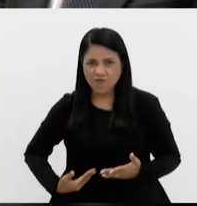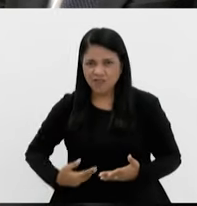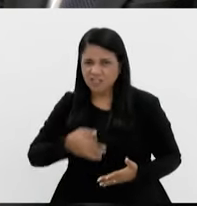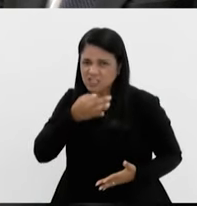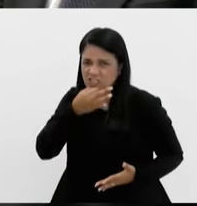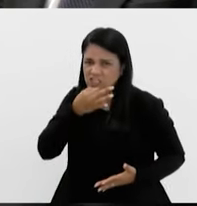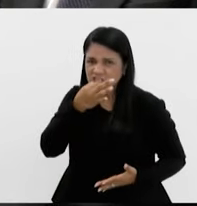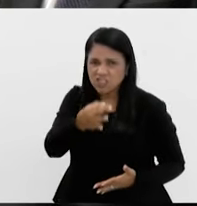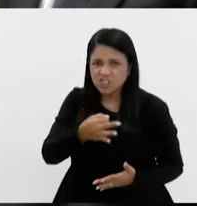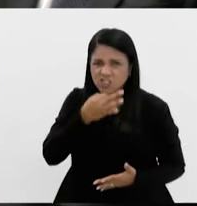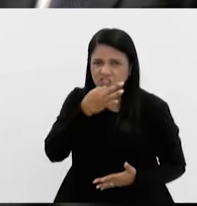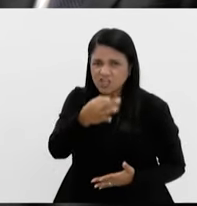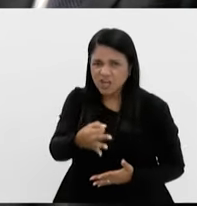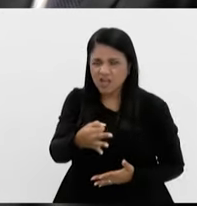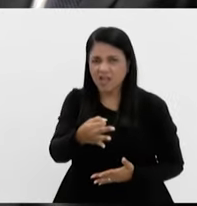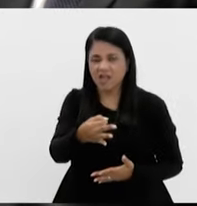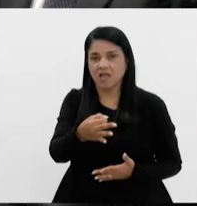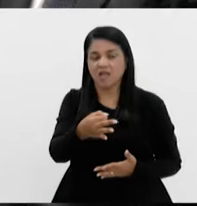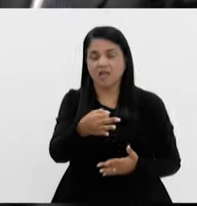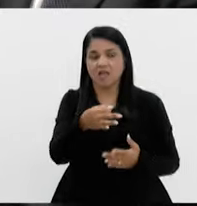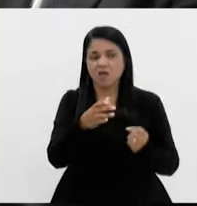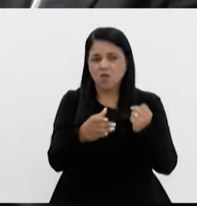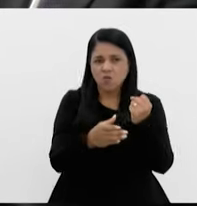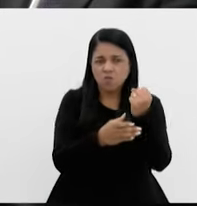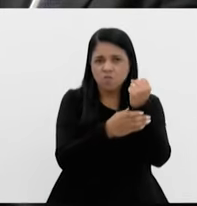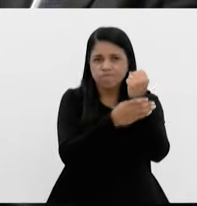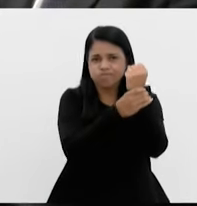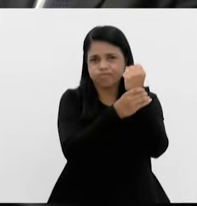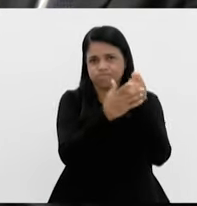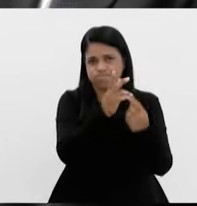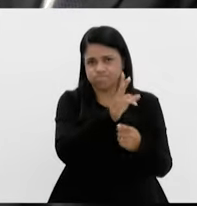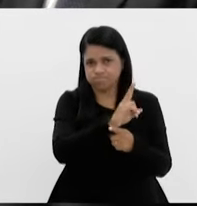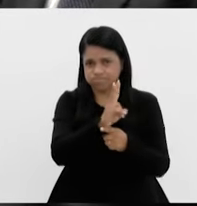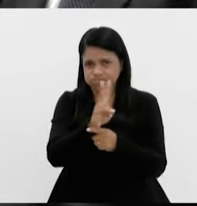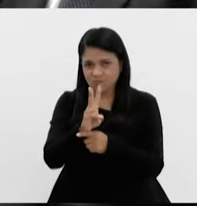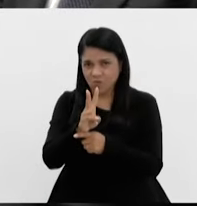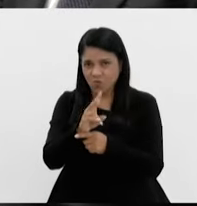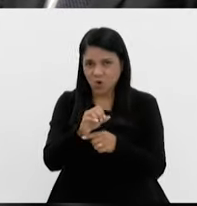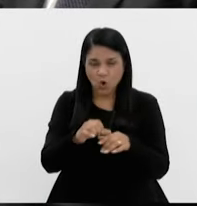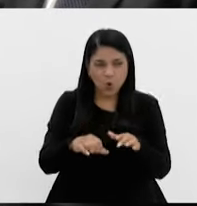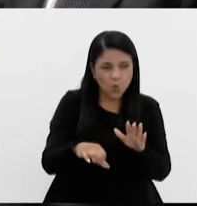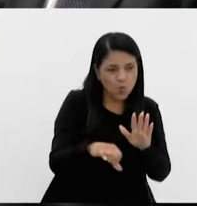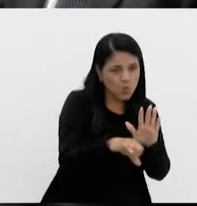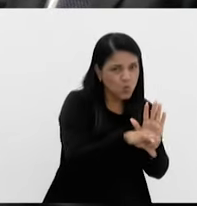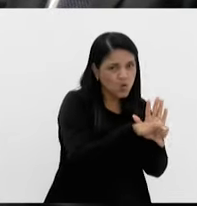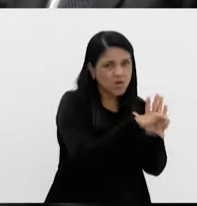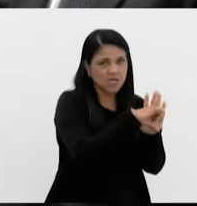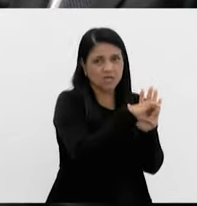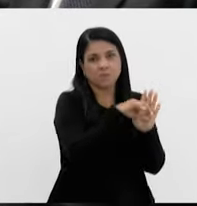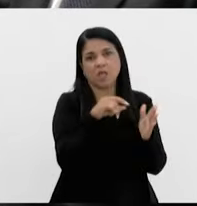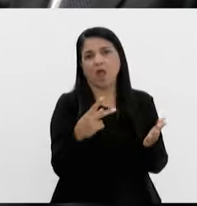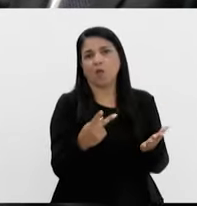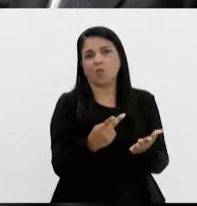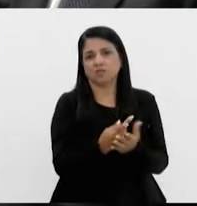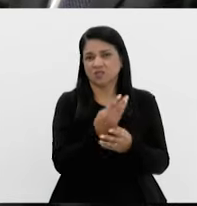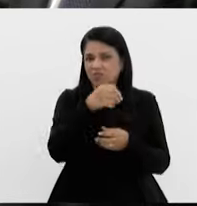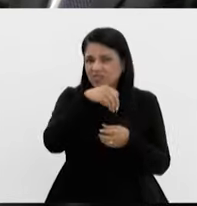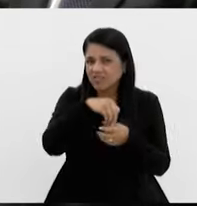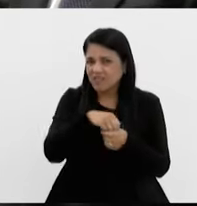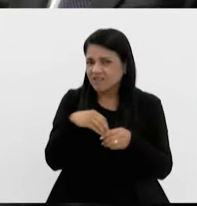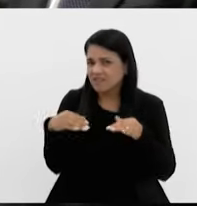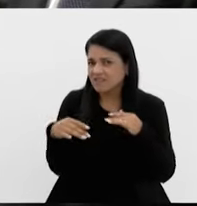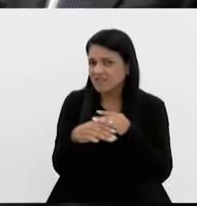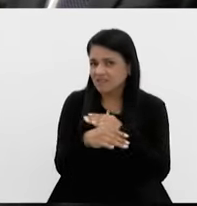atribuir ao programa segurança presente um crime que aconteceu na cidade de Niterói aliás cidade